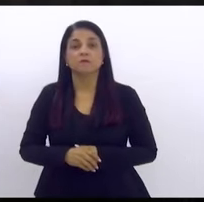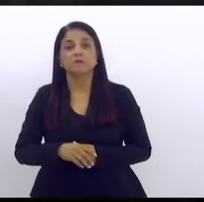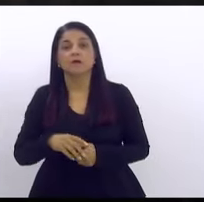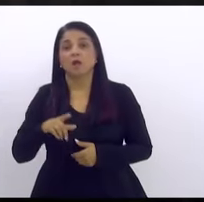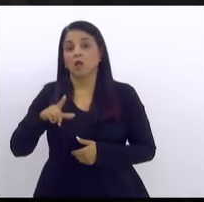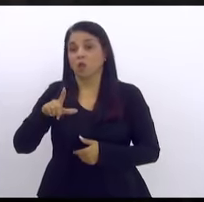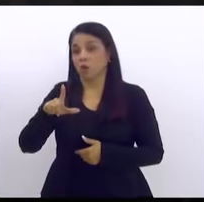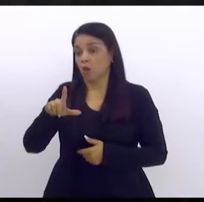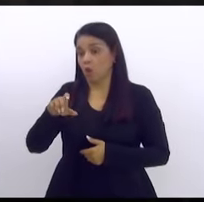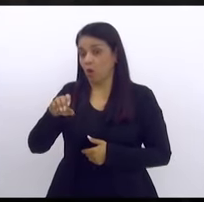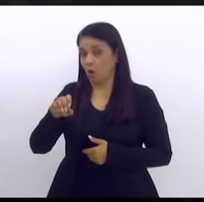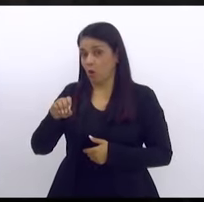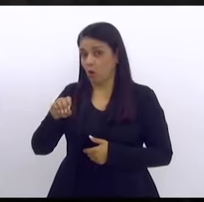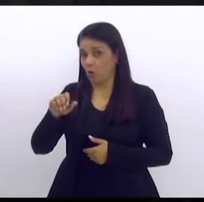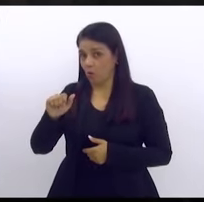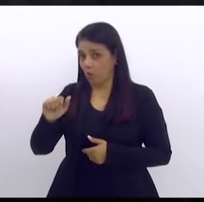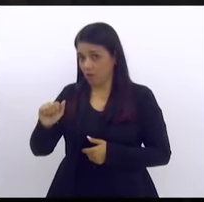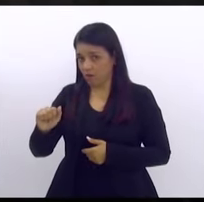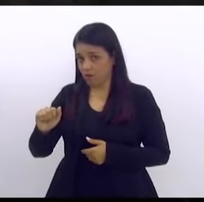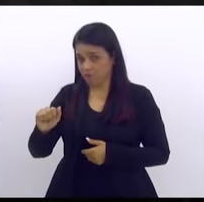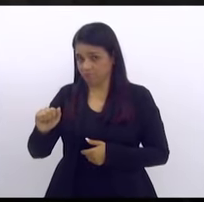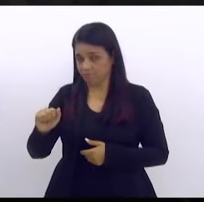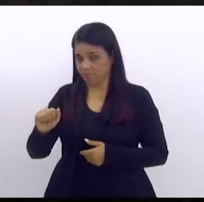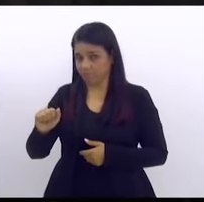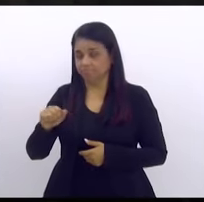LOA. A LOA